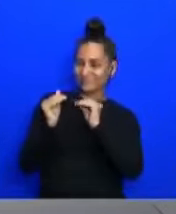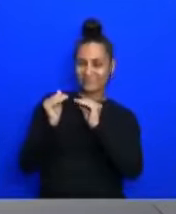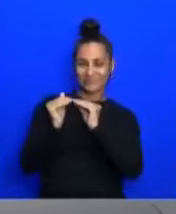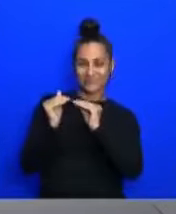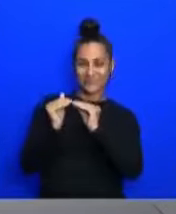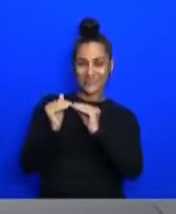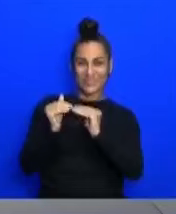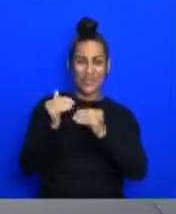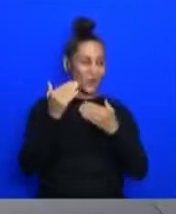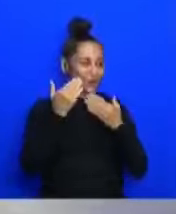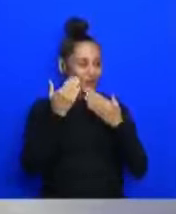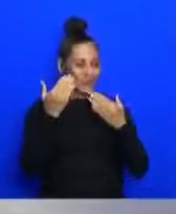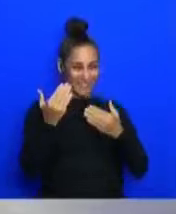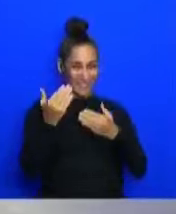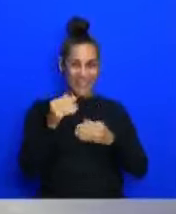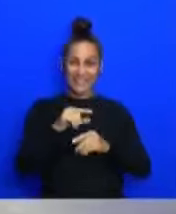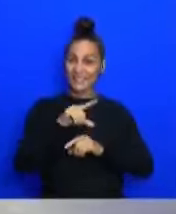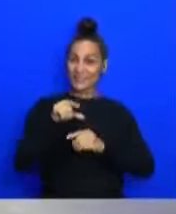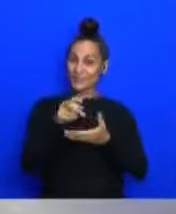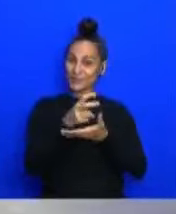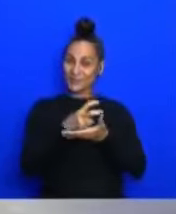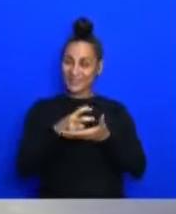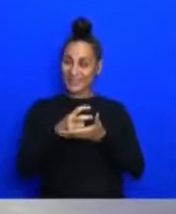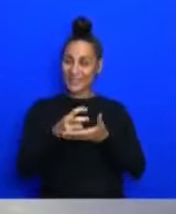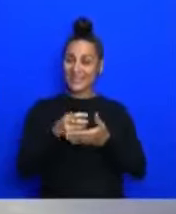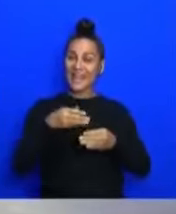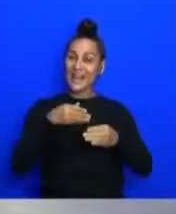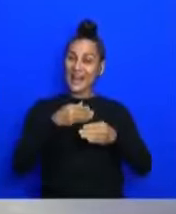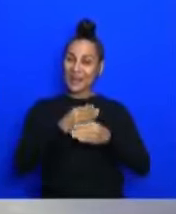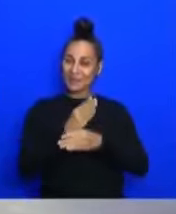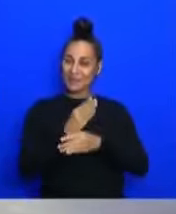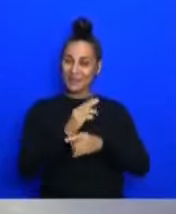Sim, confirmo. Muito obrigada. Essa foi a quina, sorteio realizado e validado pelos nossos...